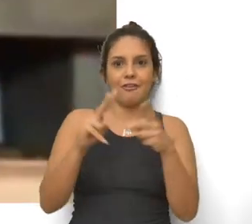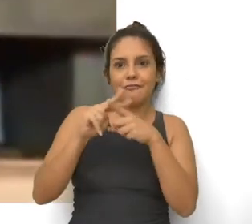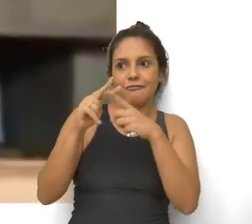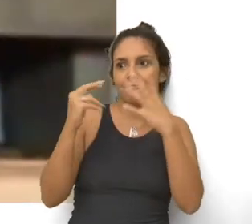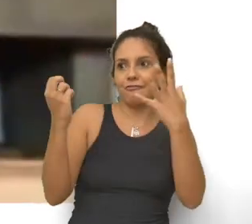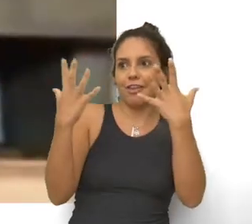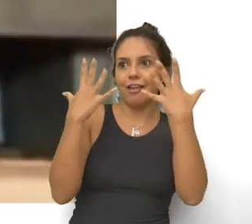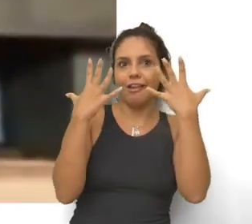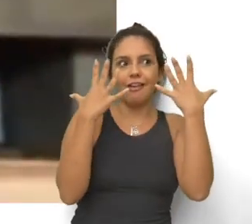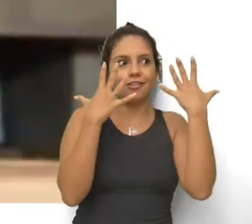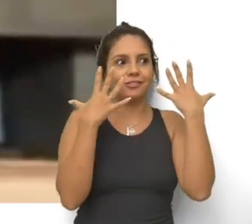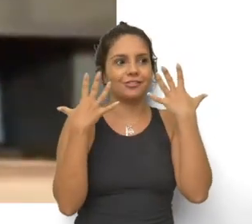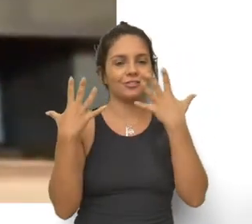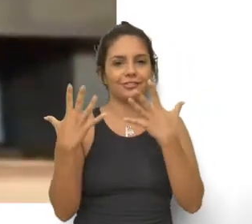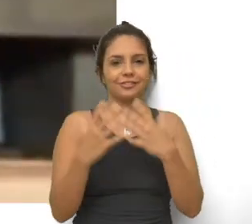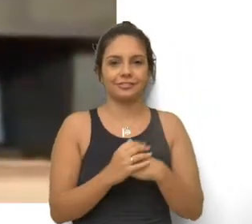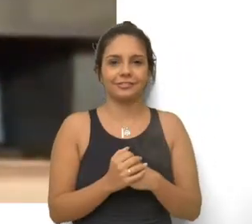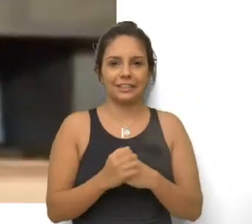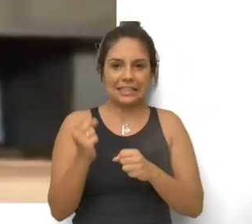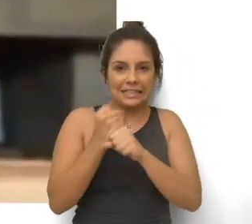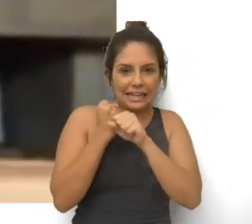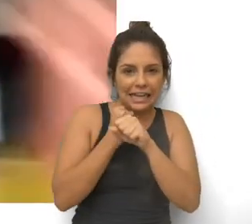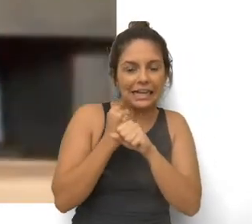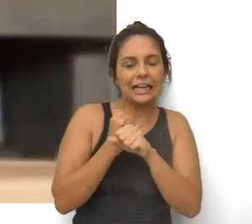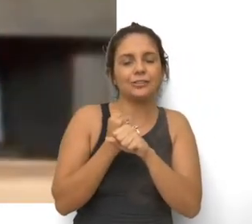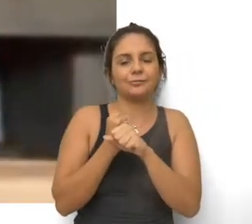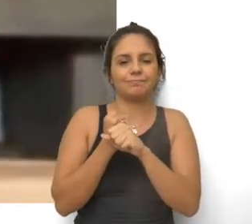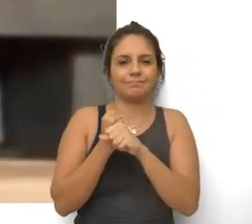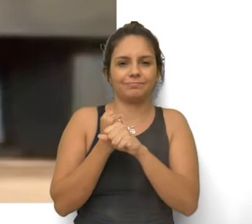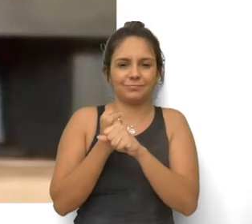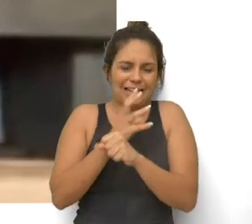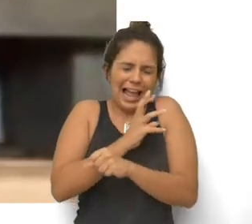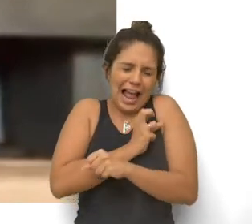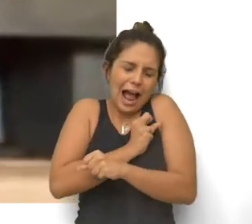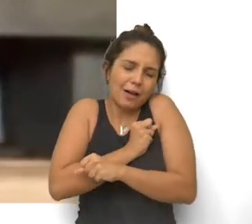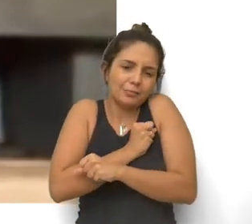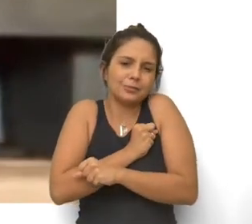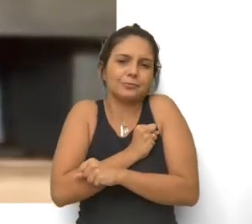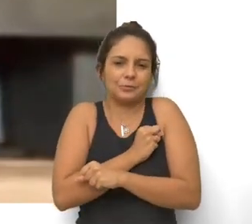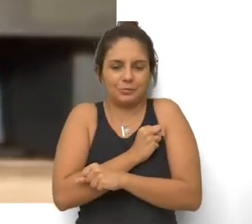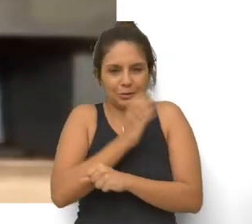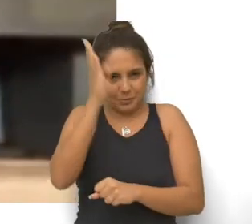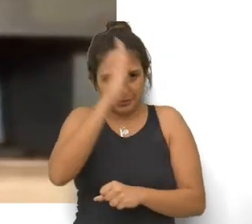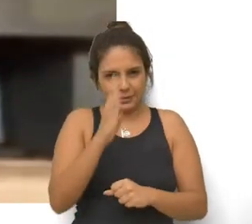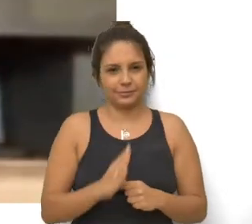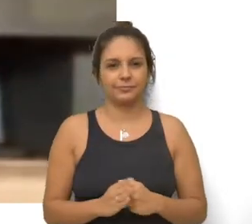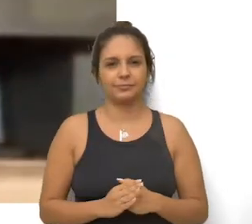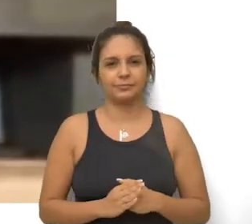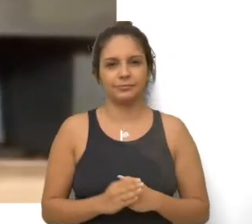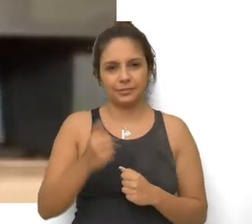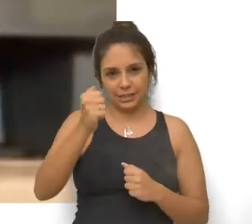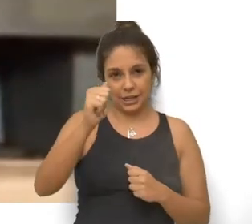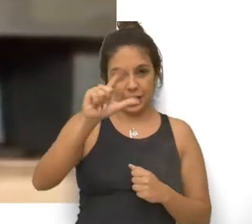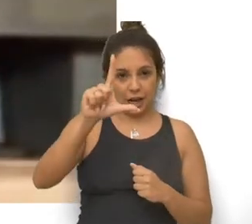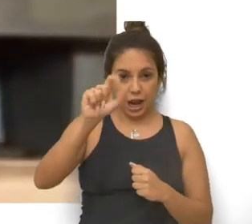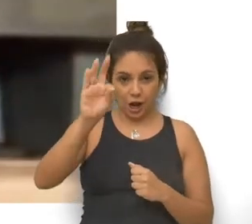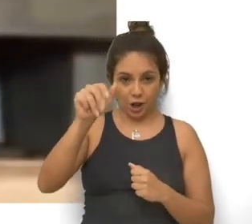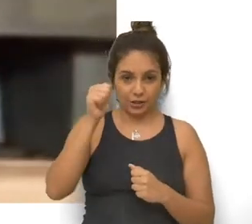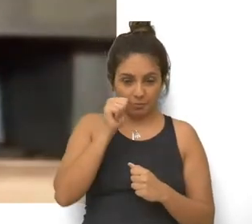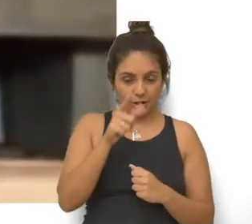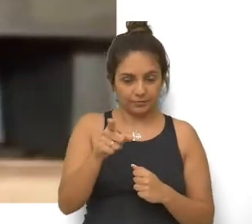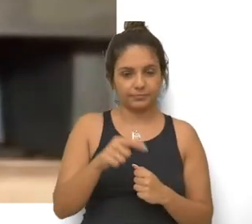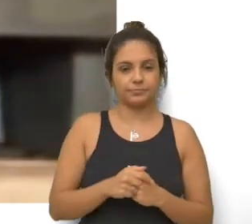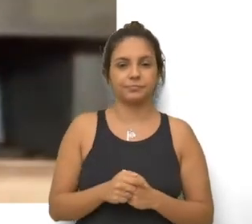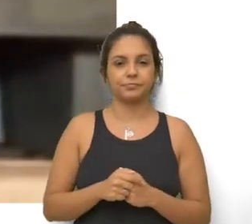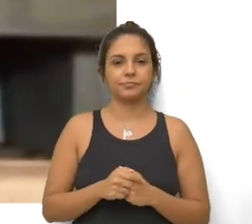verde. E foi assim, anos de um intenso amor, né, pelo Brasil, pela Lota